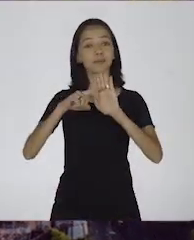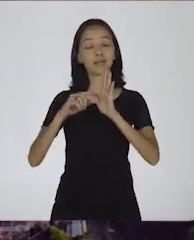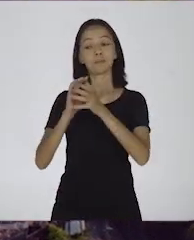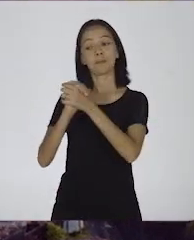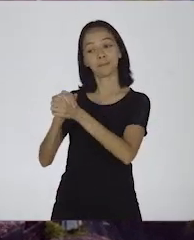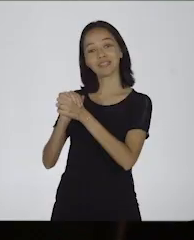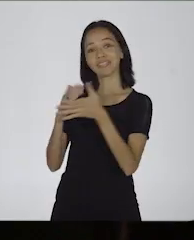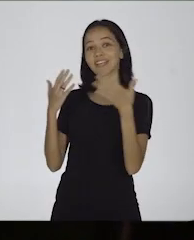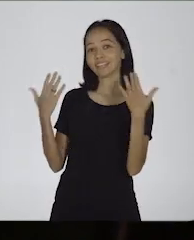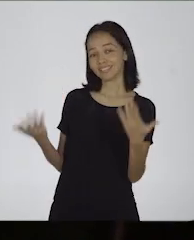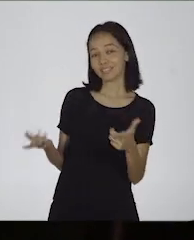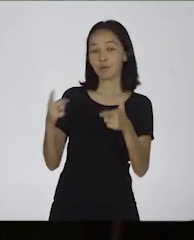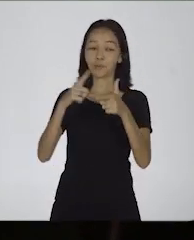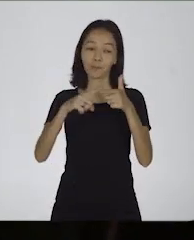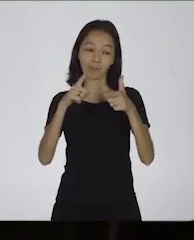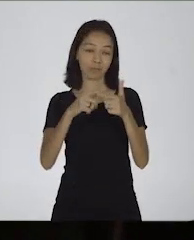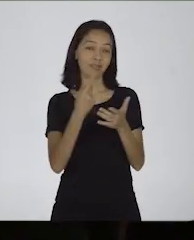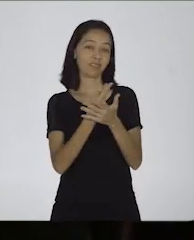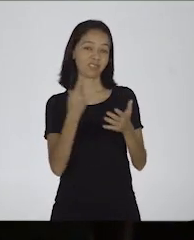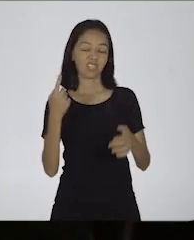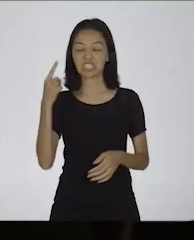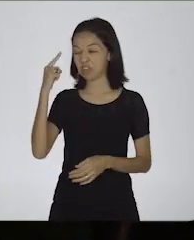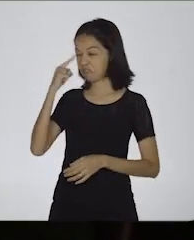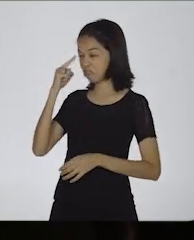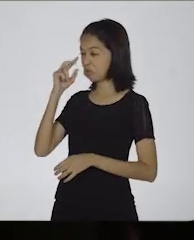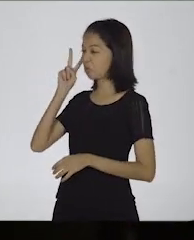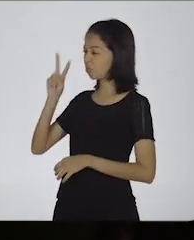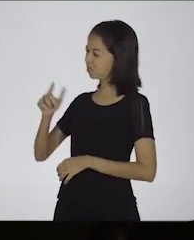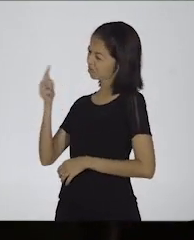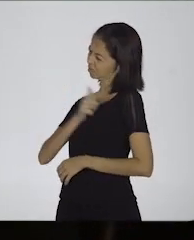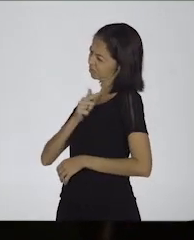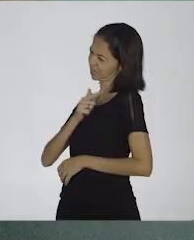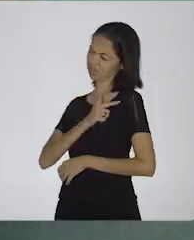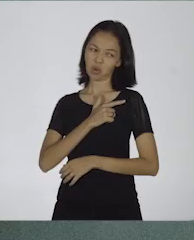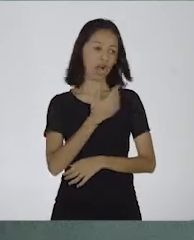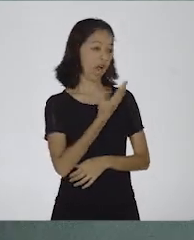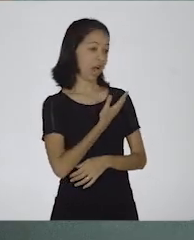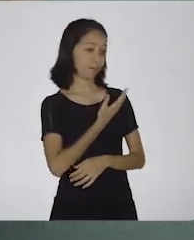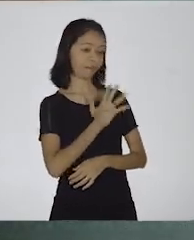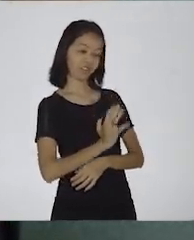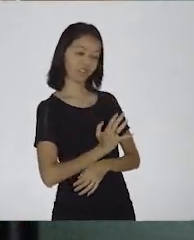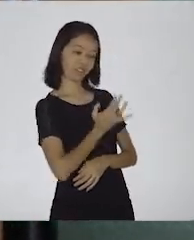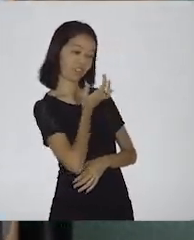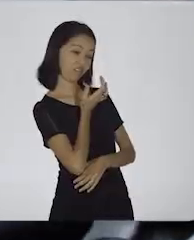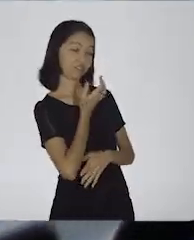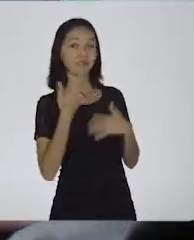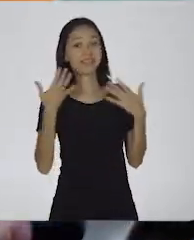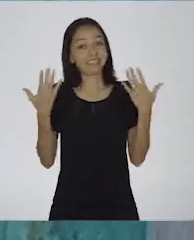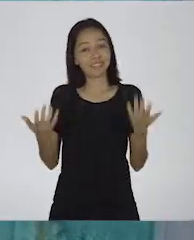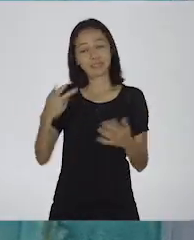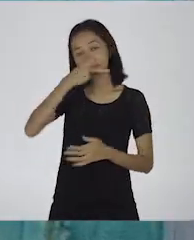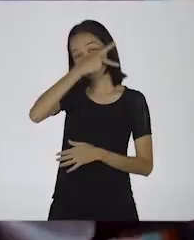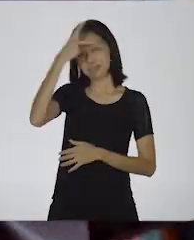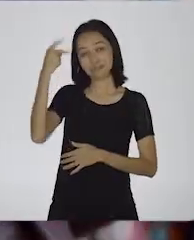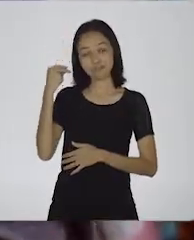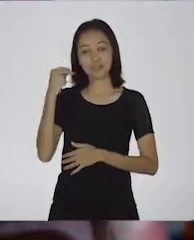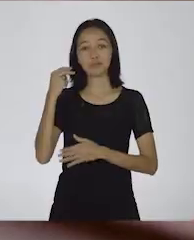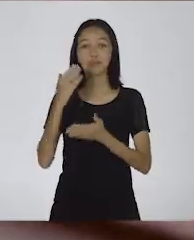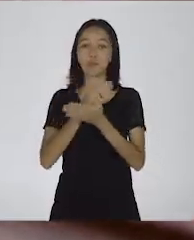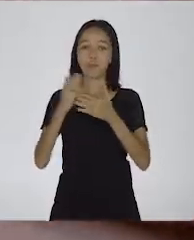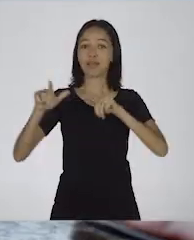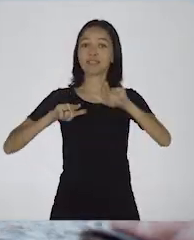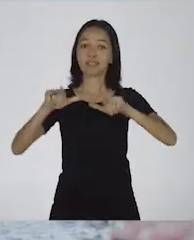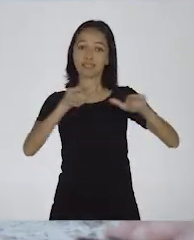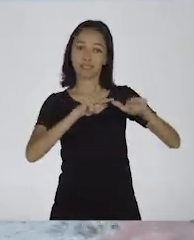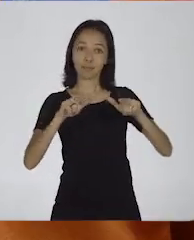programa Parceria Assim. O problema tá na área. Visto, visto como tava feio? Amiga, tava horrível. Aí vem a prefeitura, que